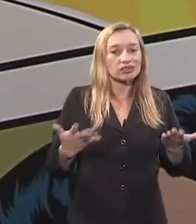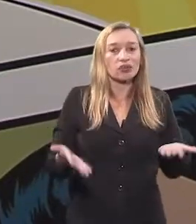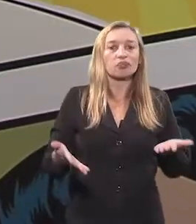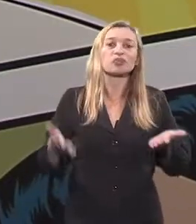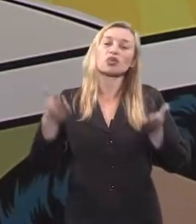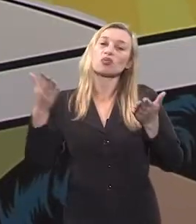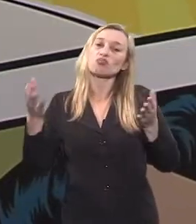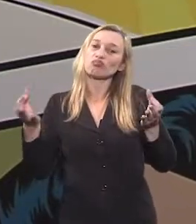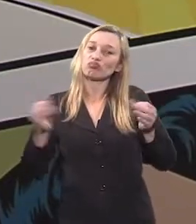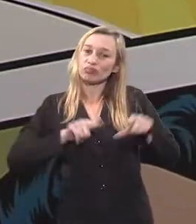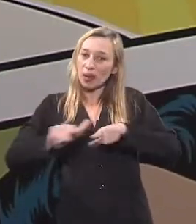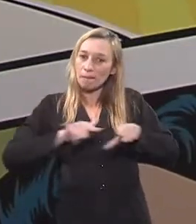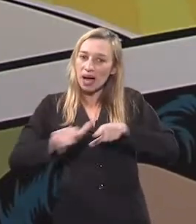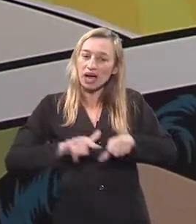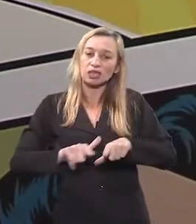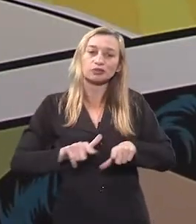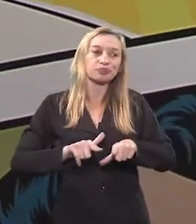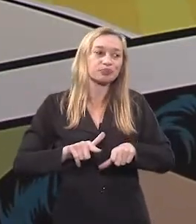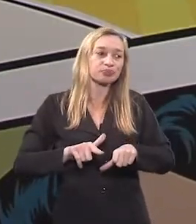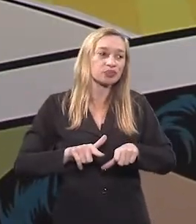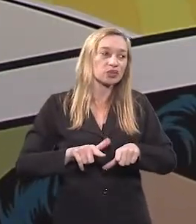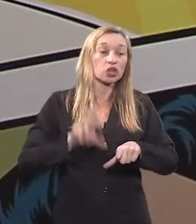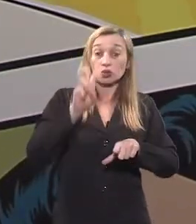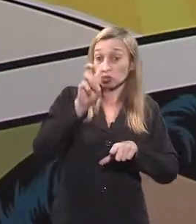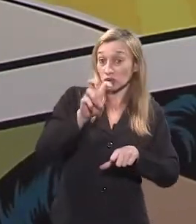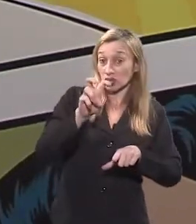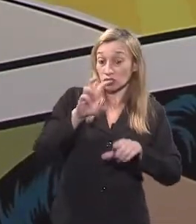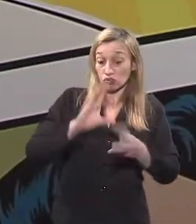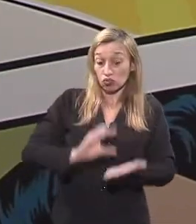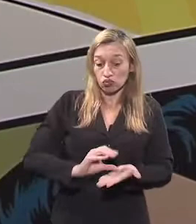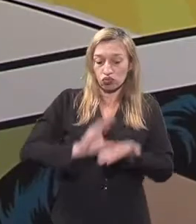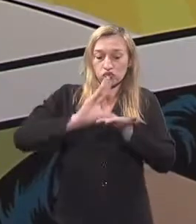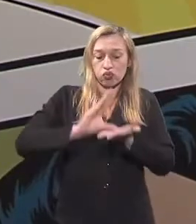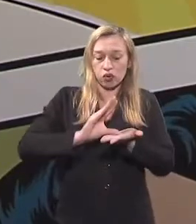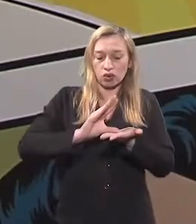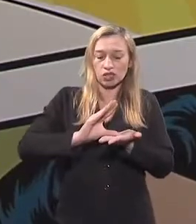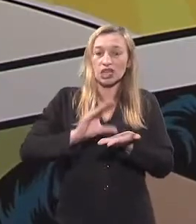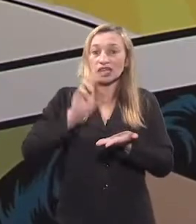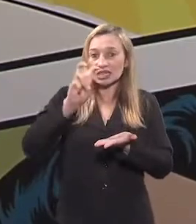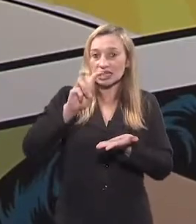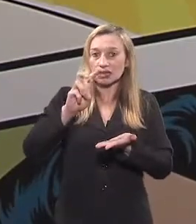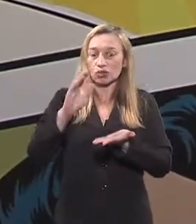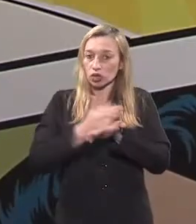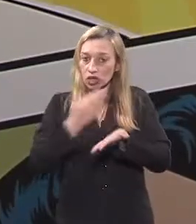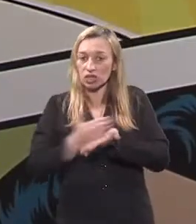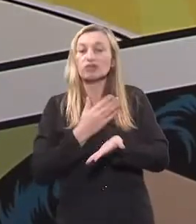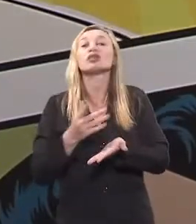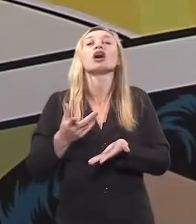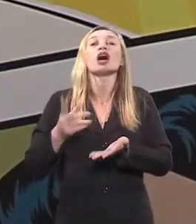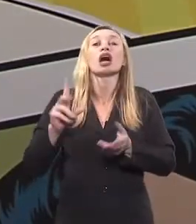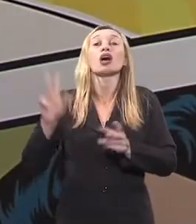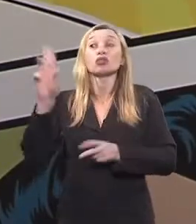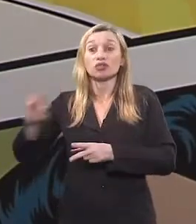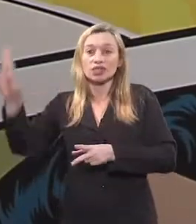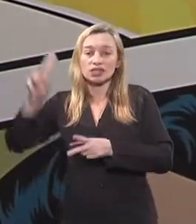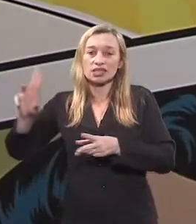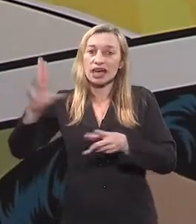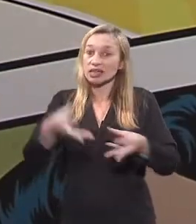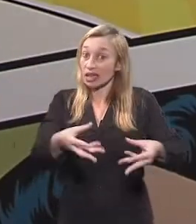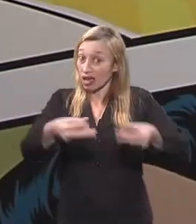por ser uma obra, né, compêndio, com 5 volumes, as universidades